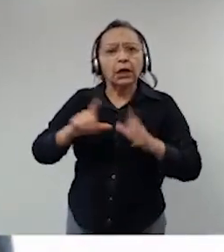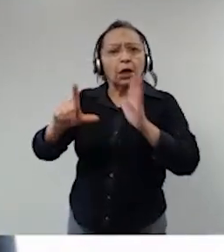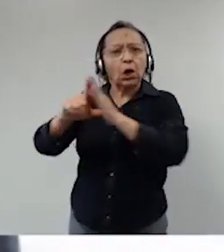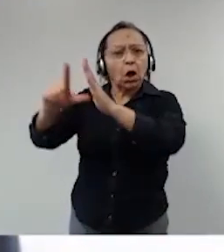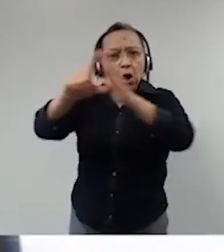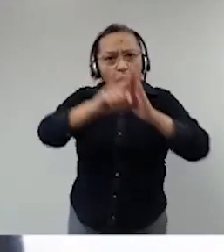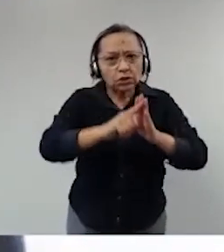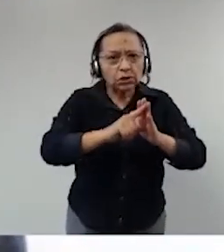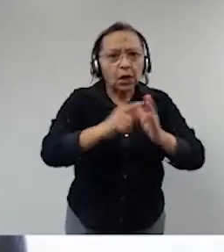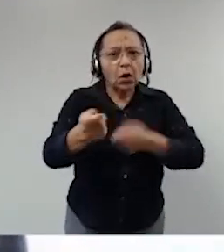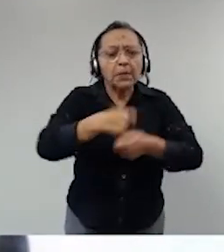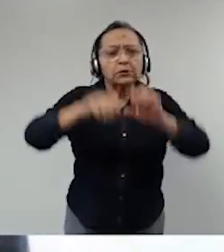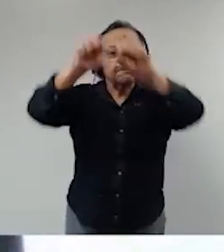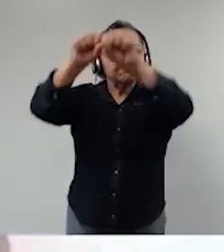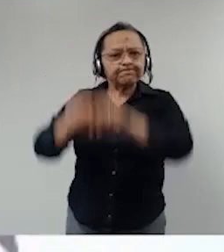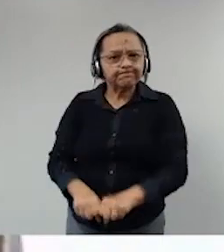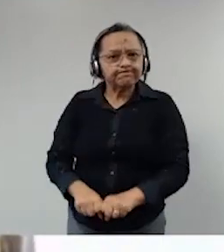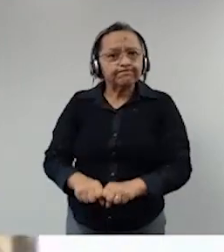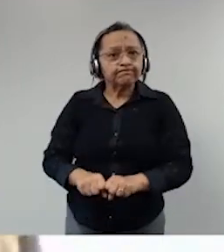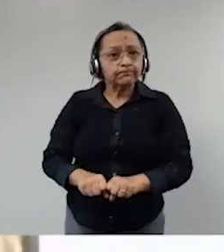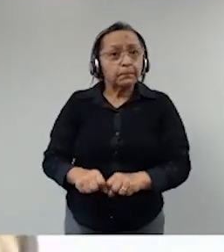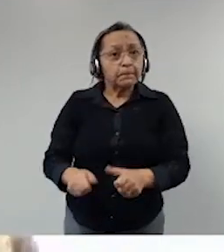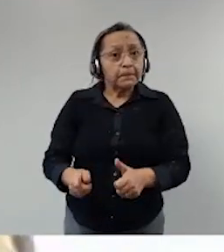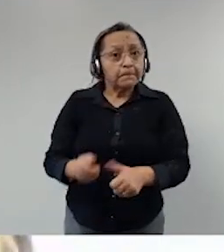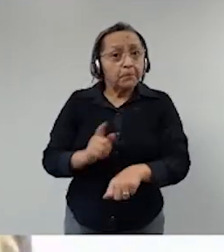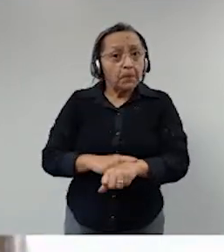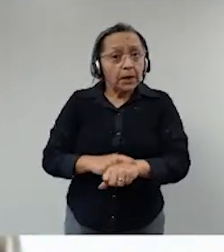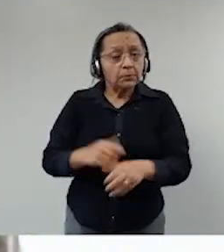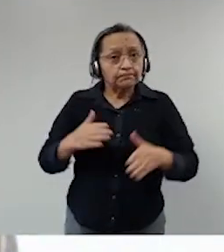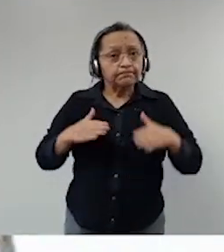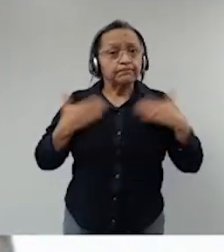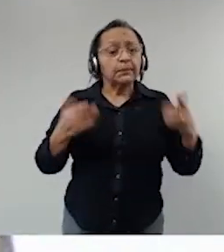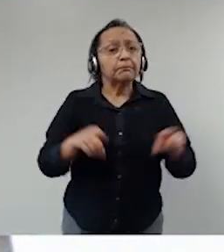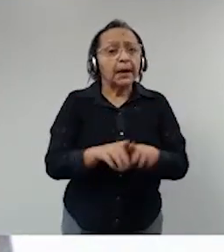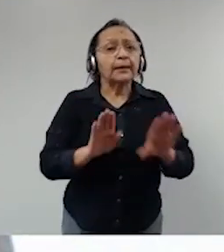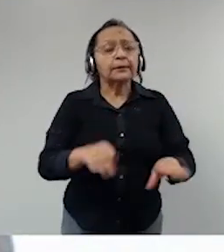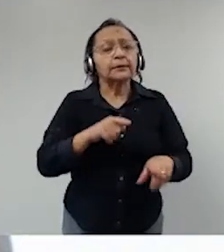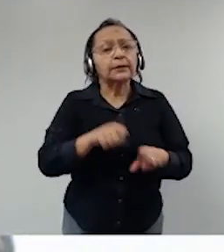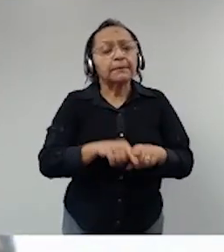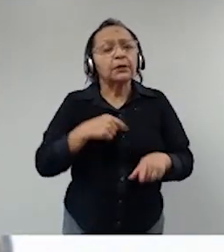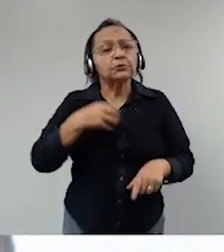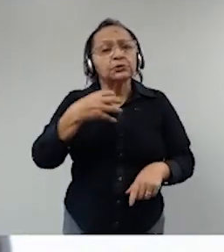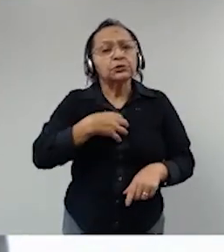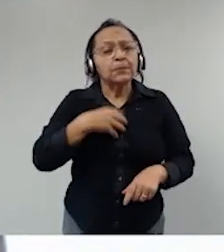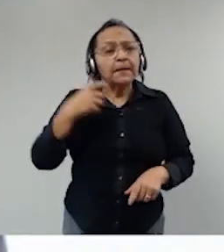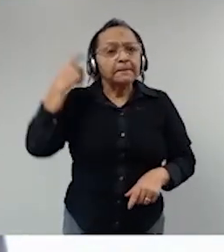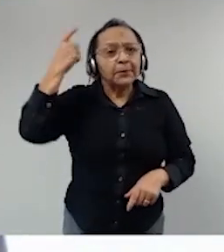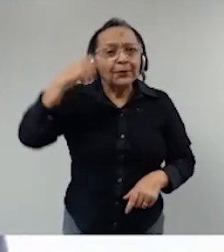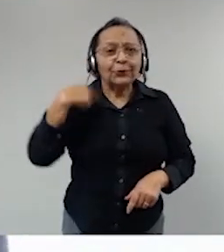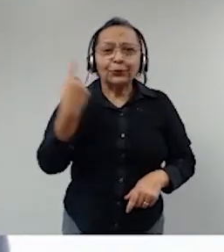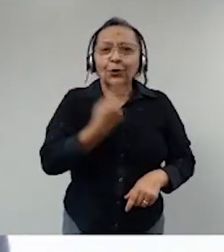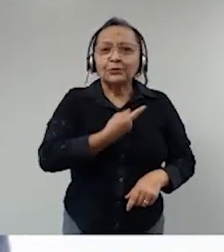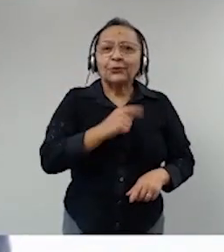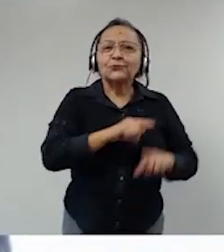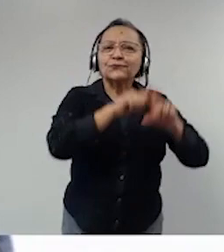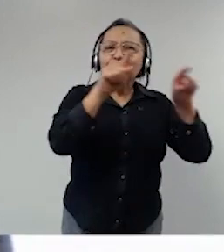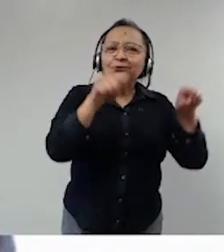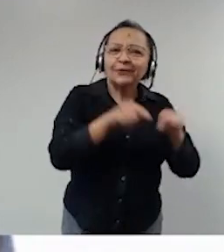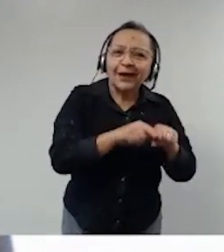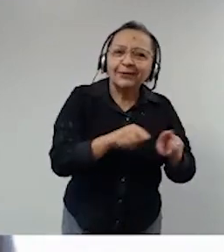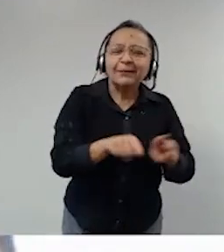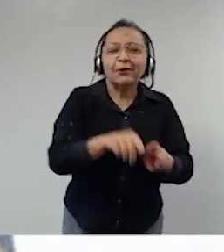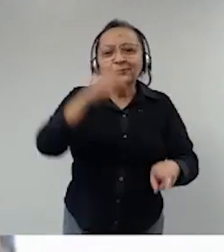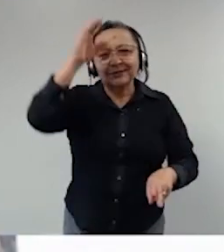foi um baque no primeiro momento, e vi também uma grande preocupação nossa com os nossos funcionários e nossos